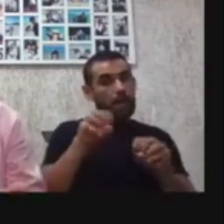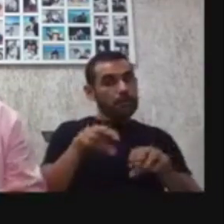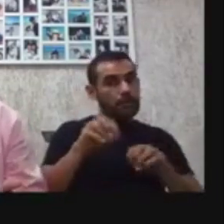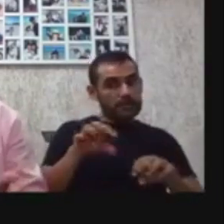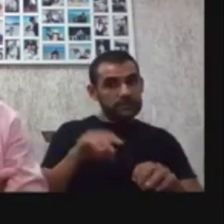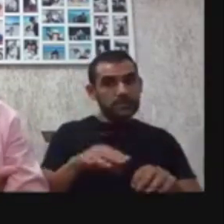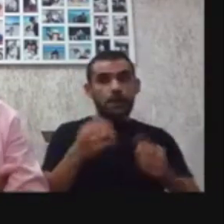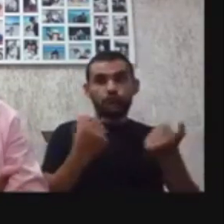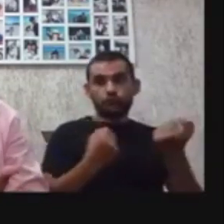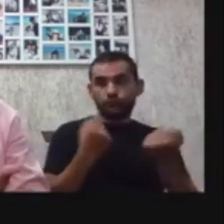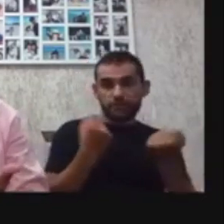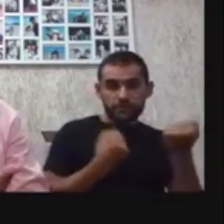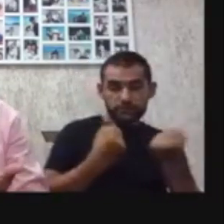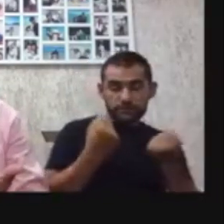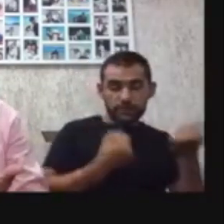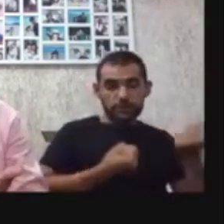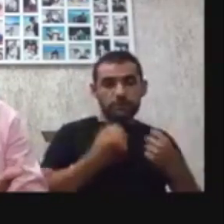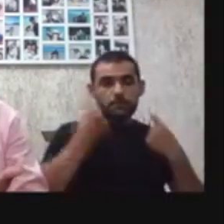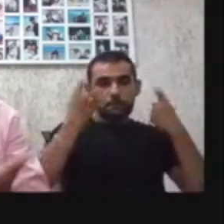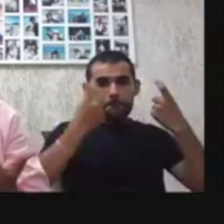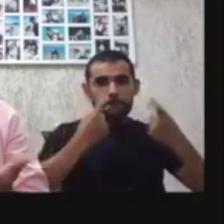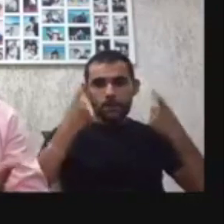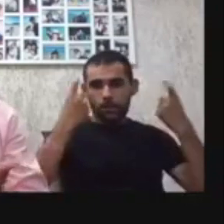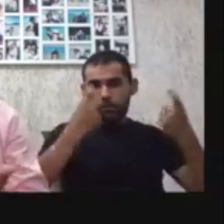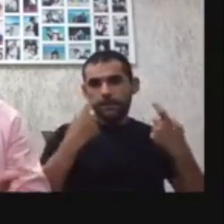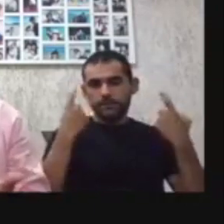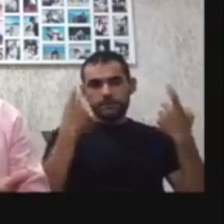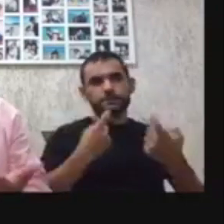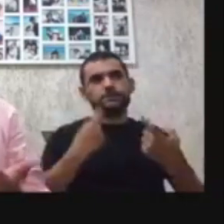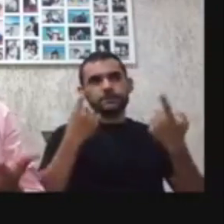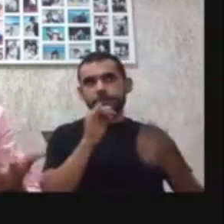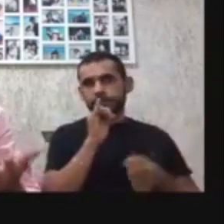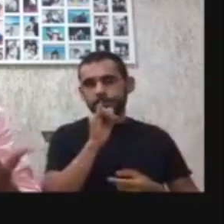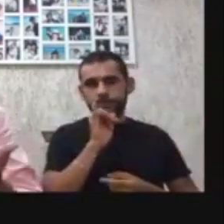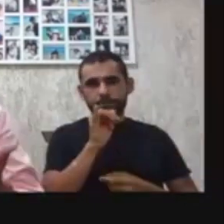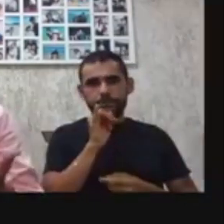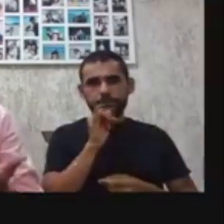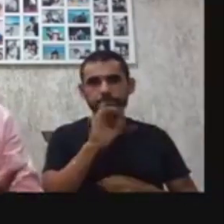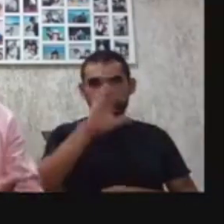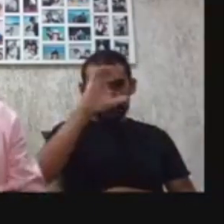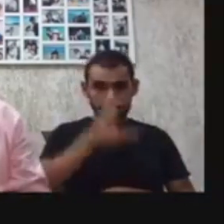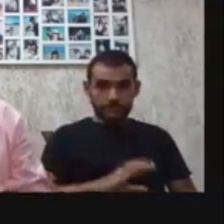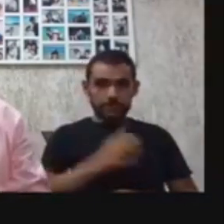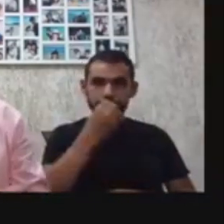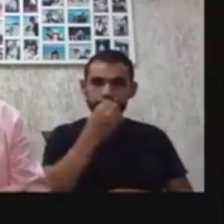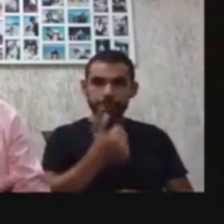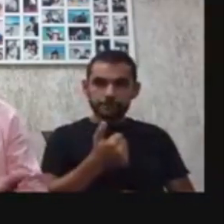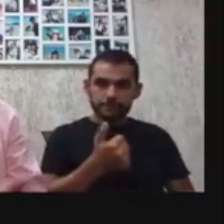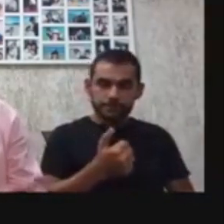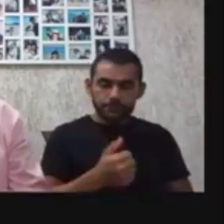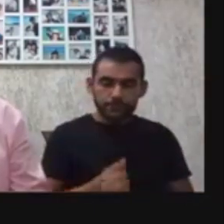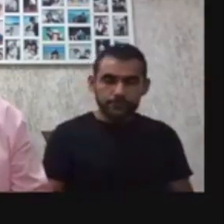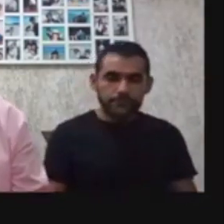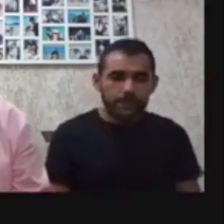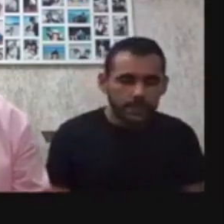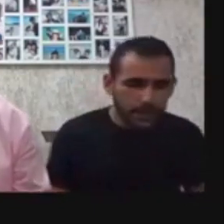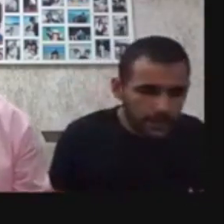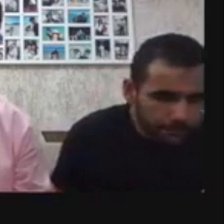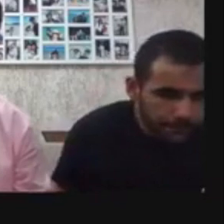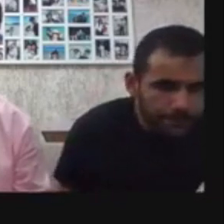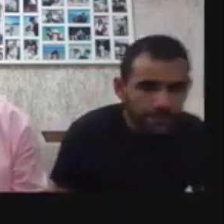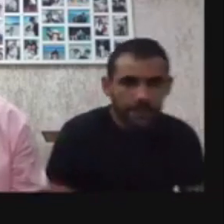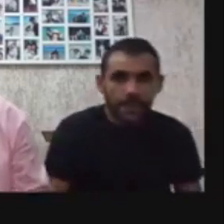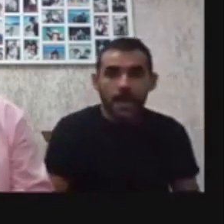no trânsito, com a preocupação com o nosso cidadão do bem, sabe? Nossa guarda do